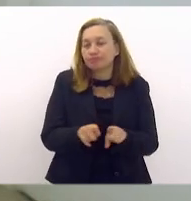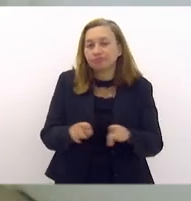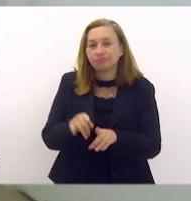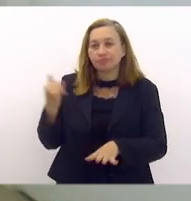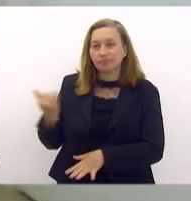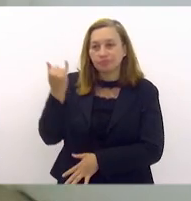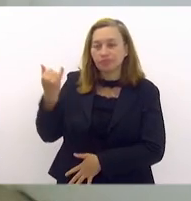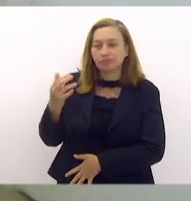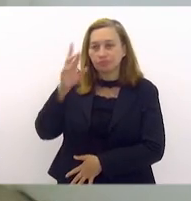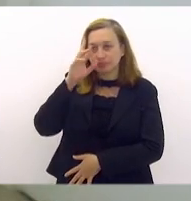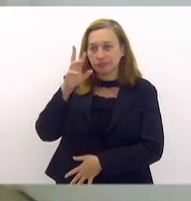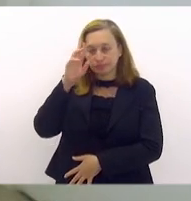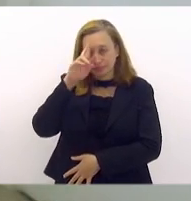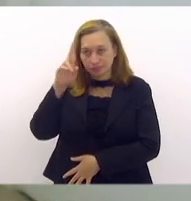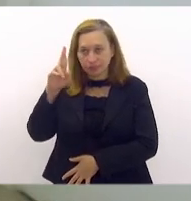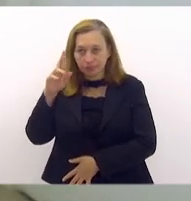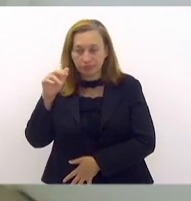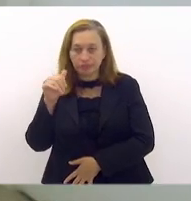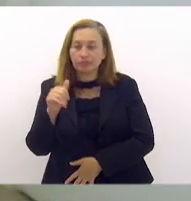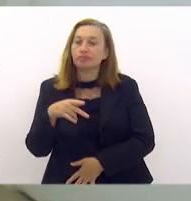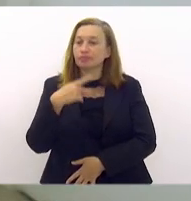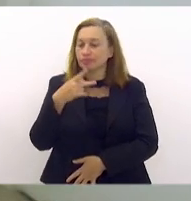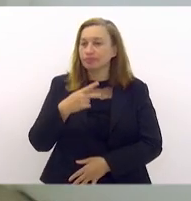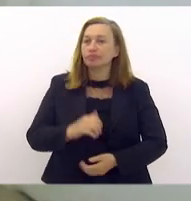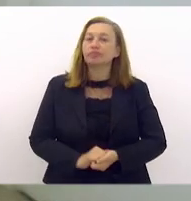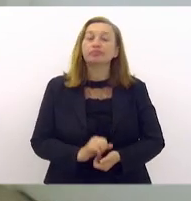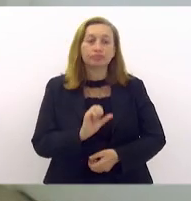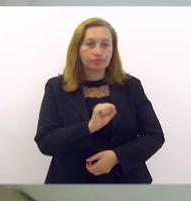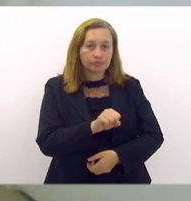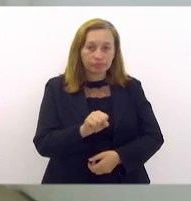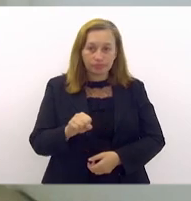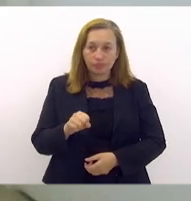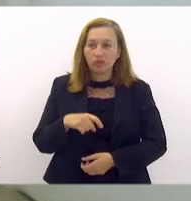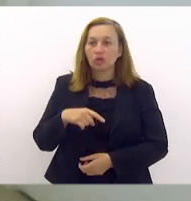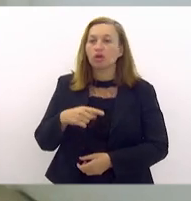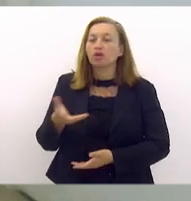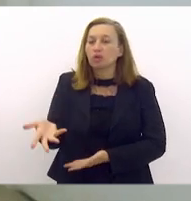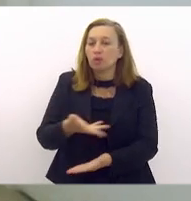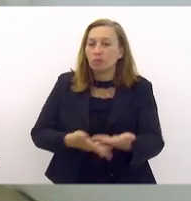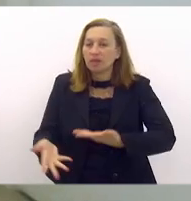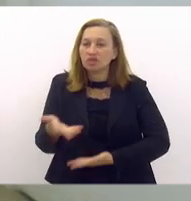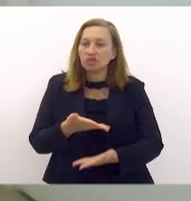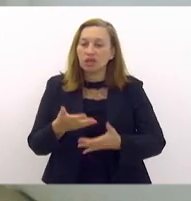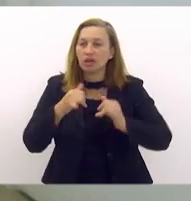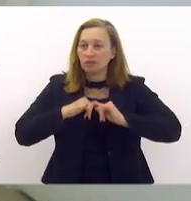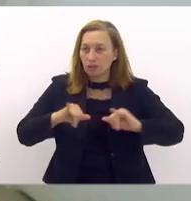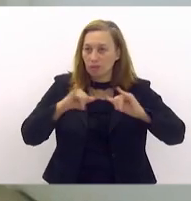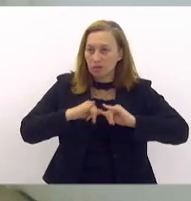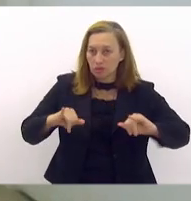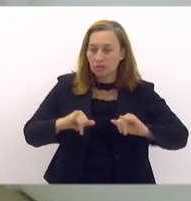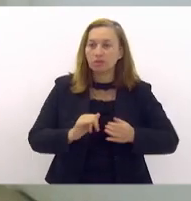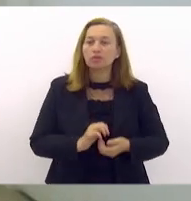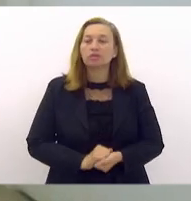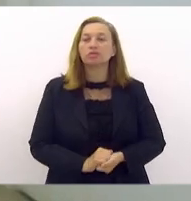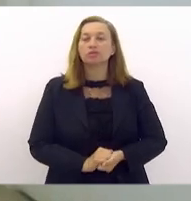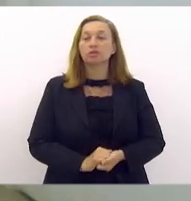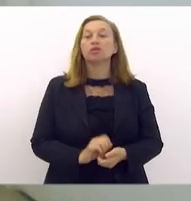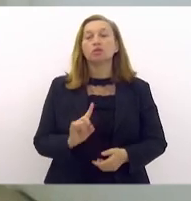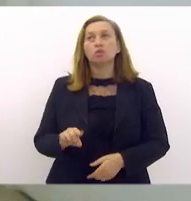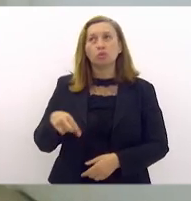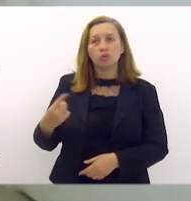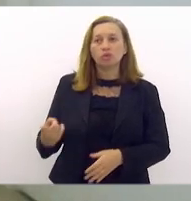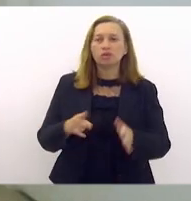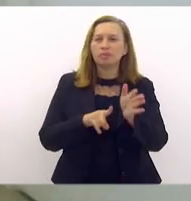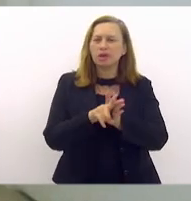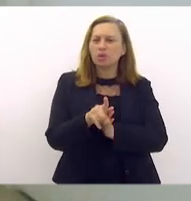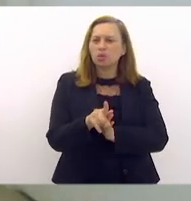senhora trouxe. E aí sim, sem dúvida, a gente compartilha essas informações. Uma outra